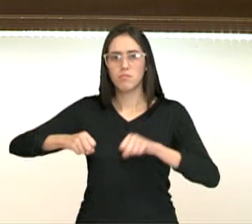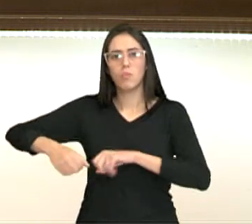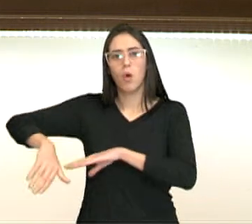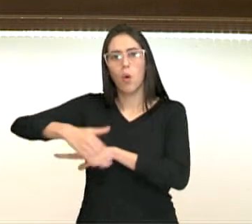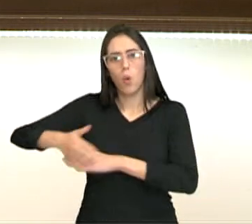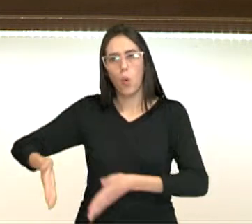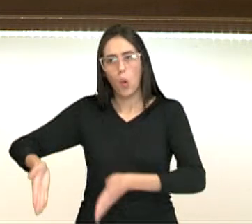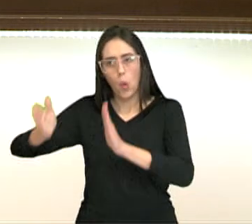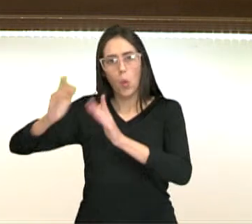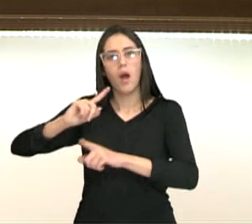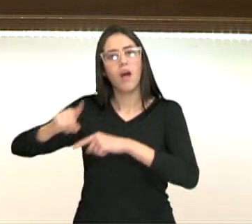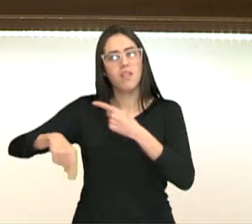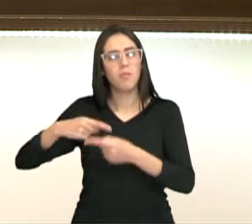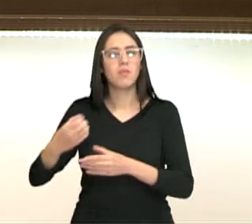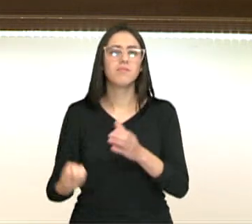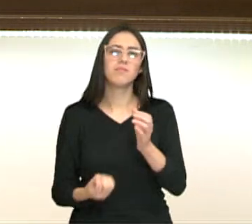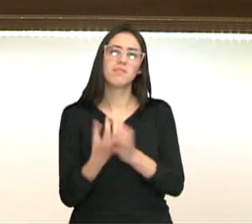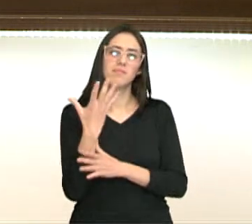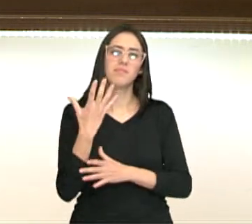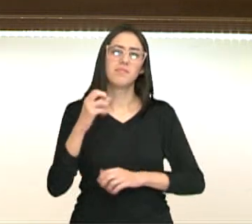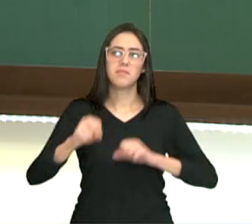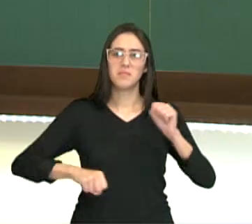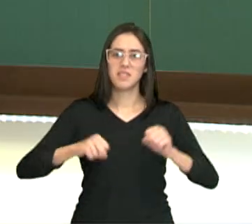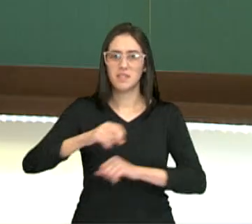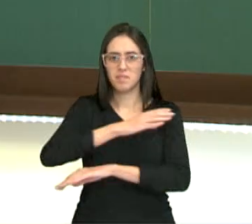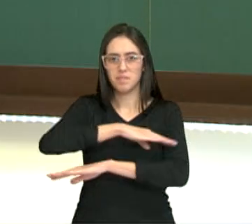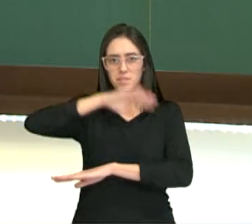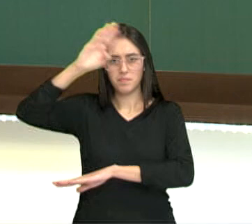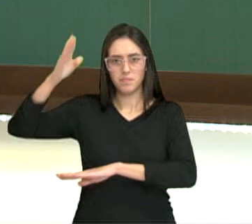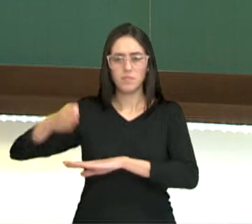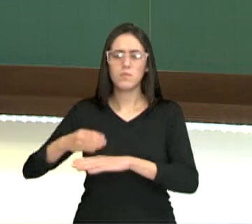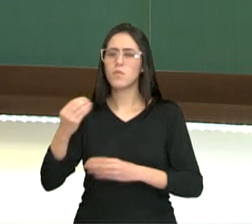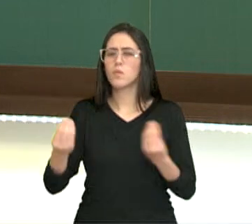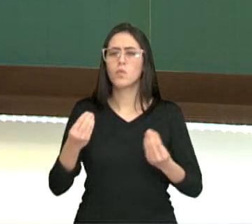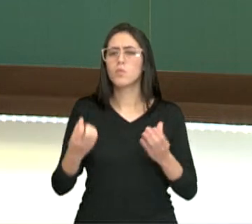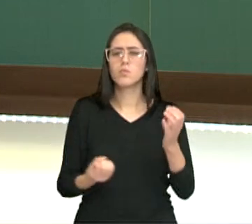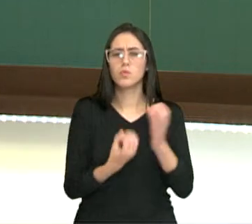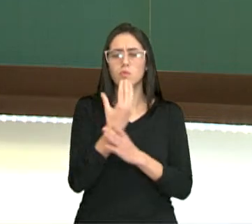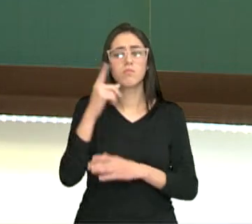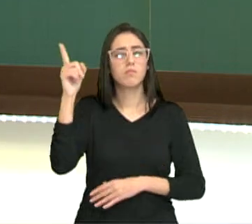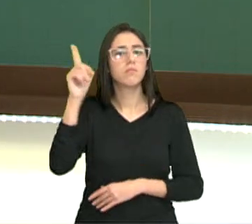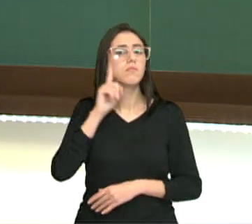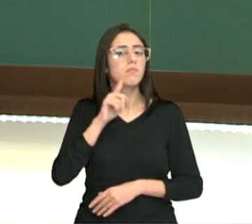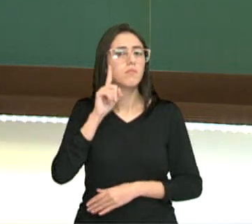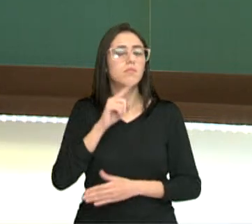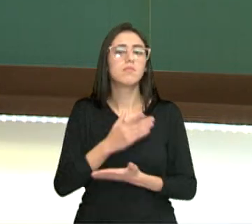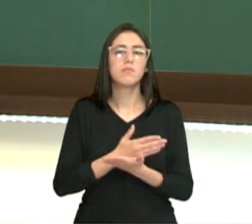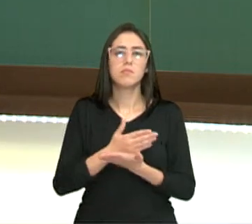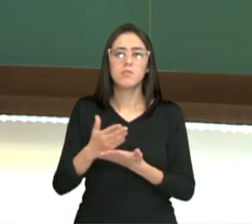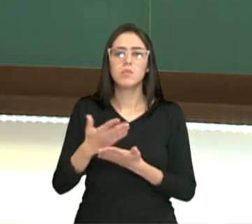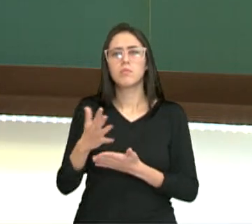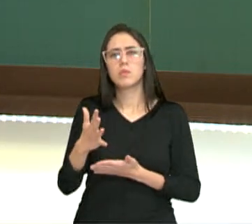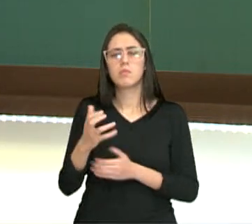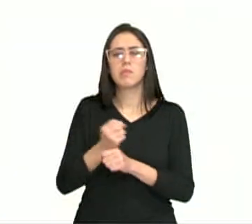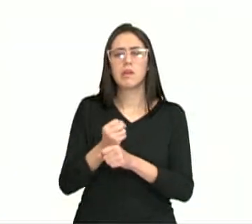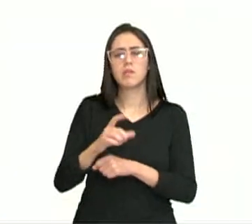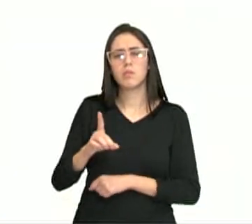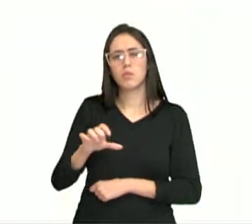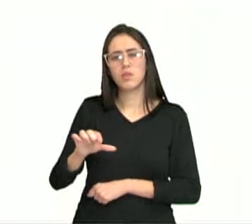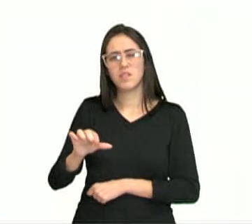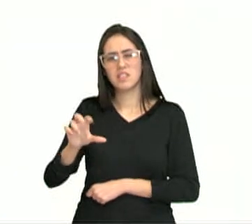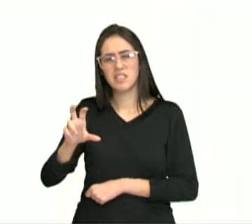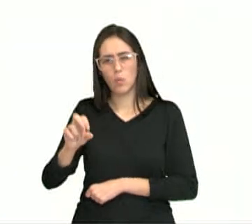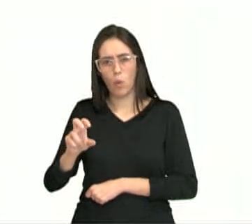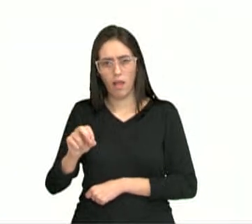que surgiu a mountain bike. Quando que ela surgiu? Então, na Califórnia, no início dos anos 50, e com o tempo,